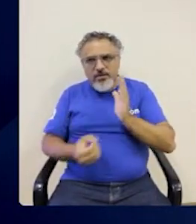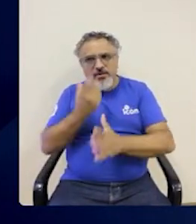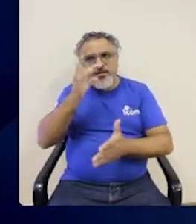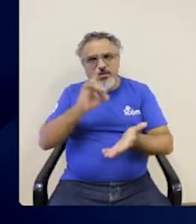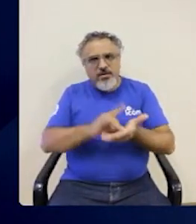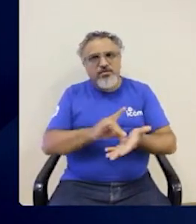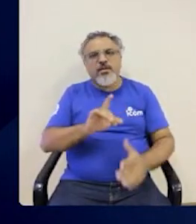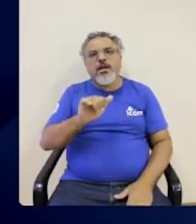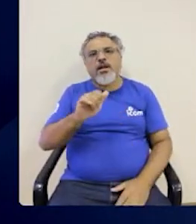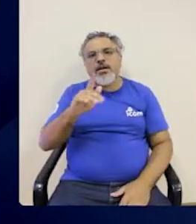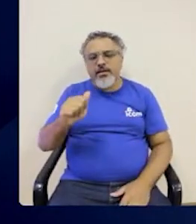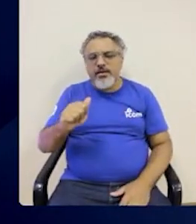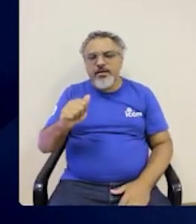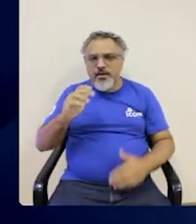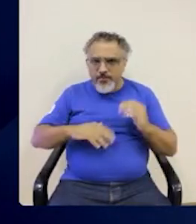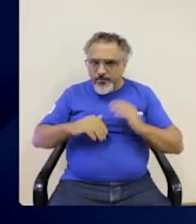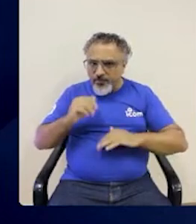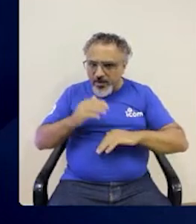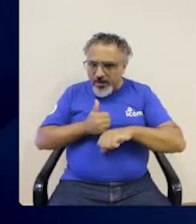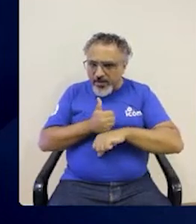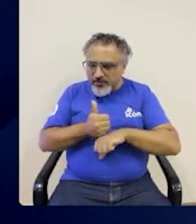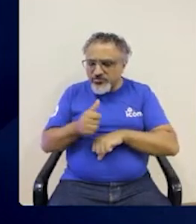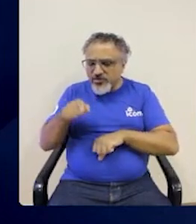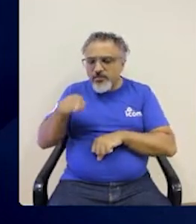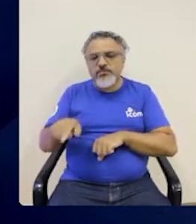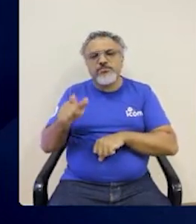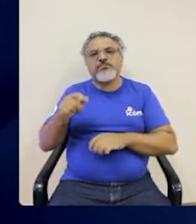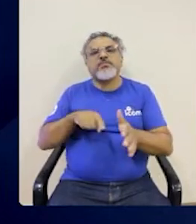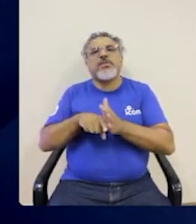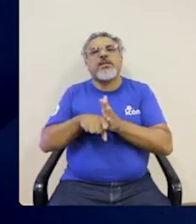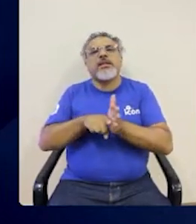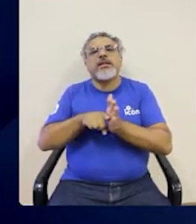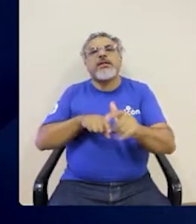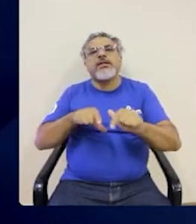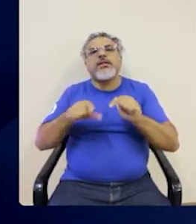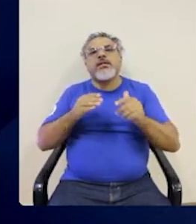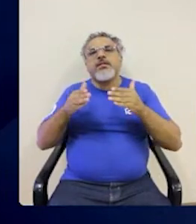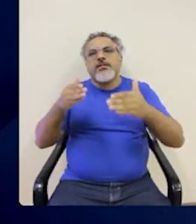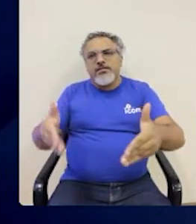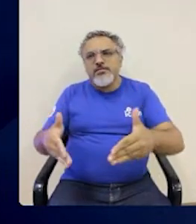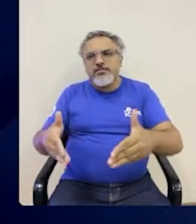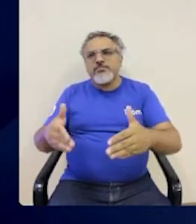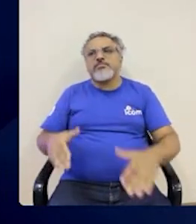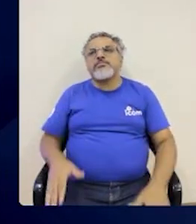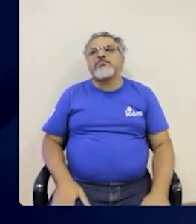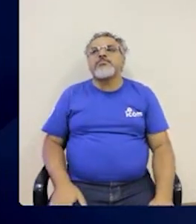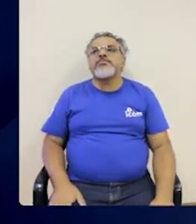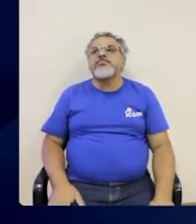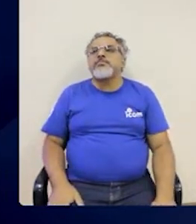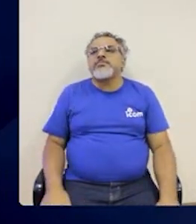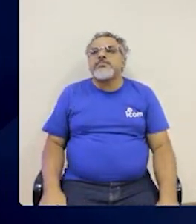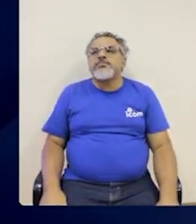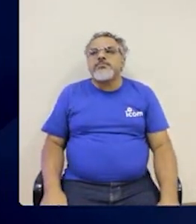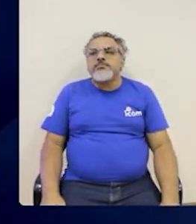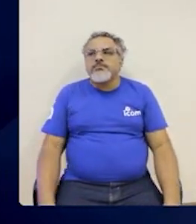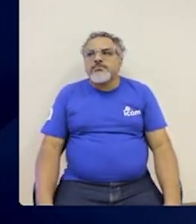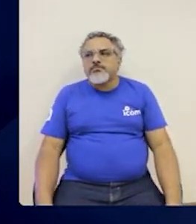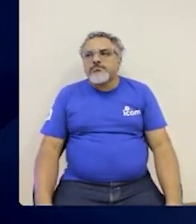guideline na prática, por exemplo. Inclusive, há trabalhos específicos da implantação de guidelines de fisioterapia.